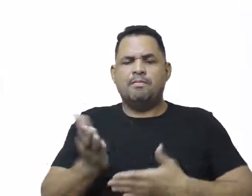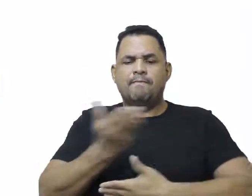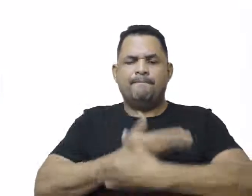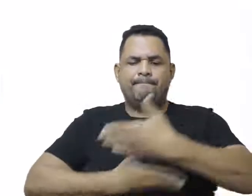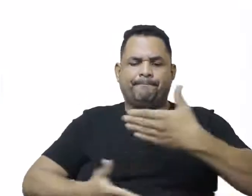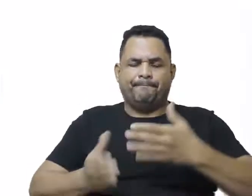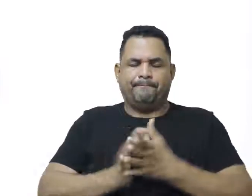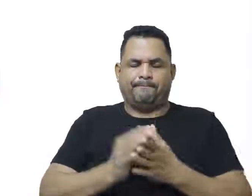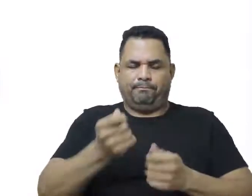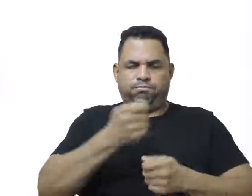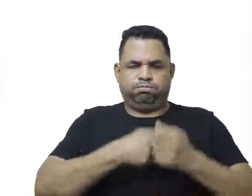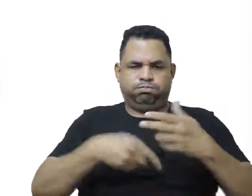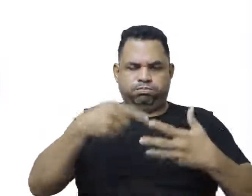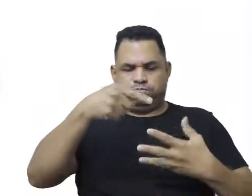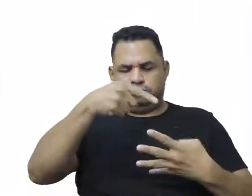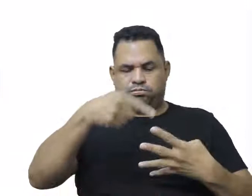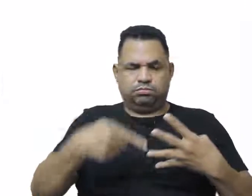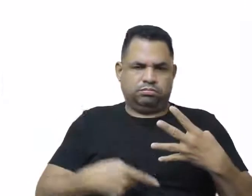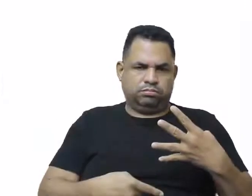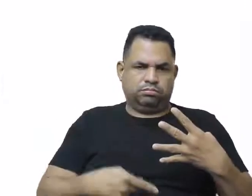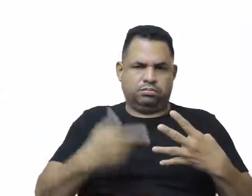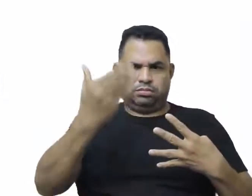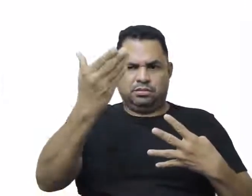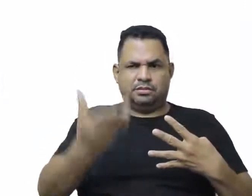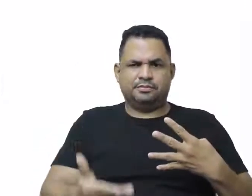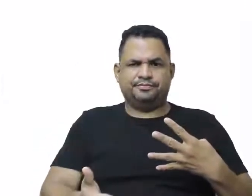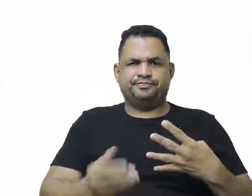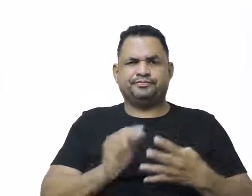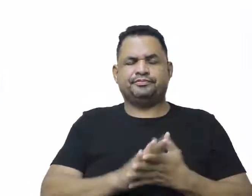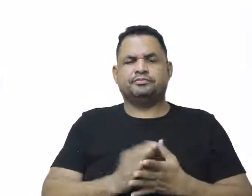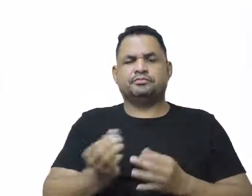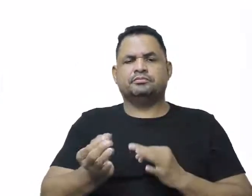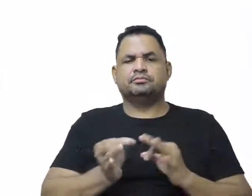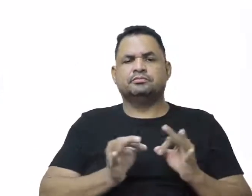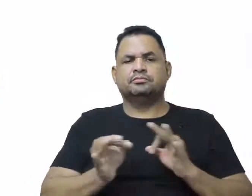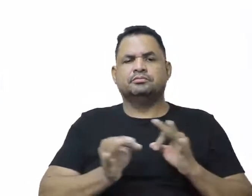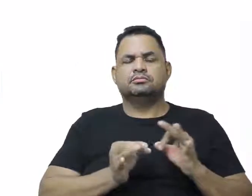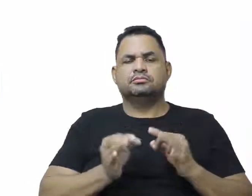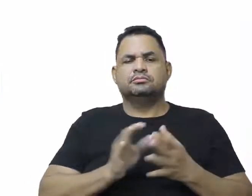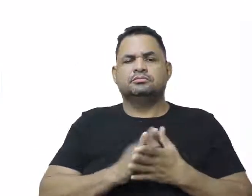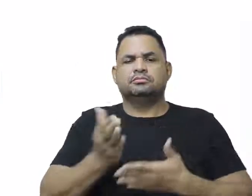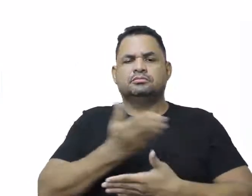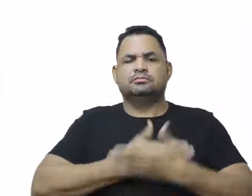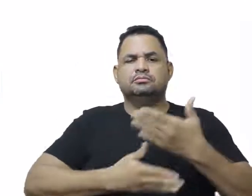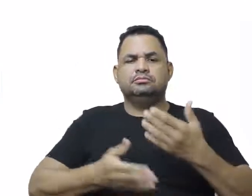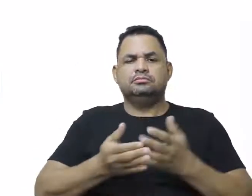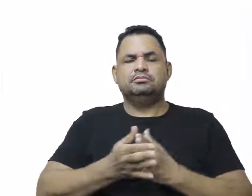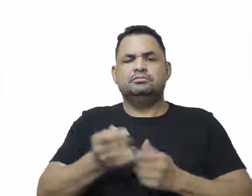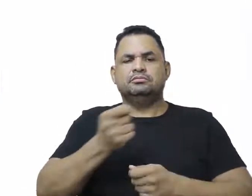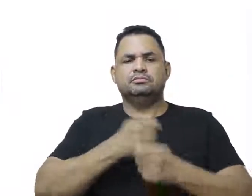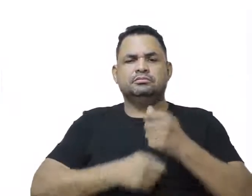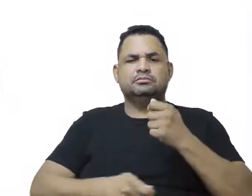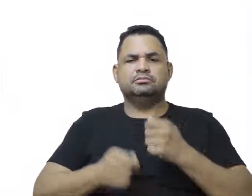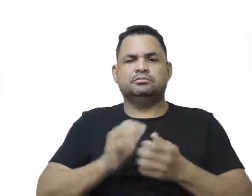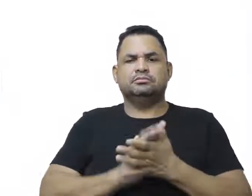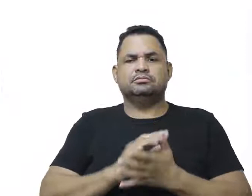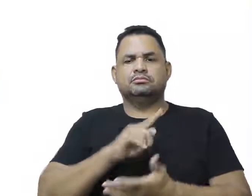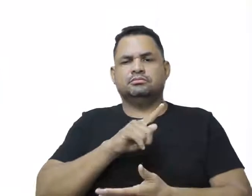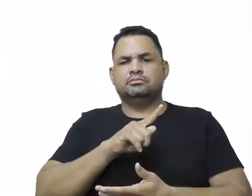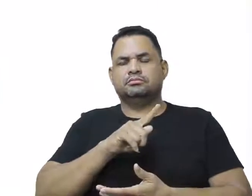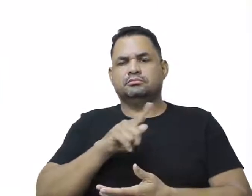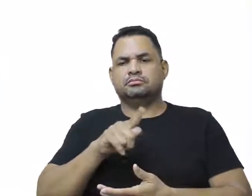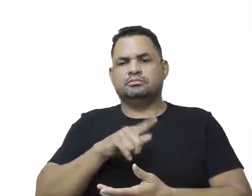integração econômica Então essas são as grandes etapas do processo de integração econômica que a área